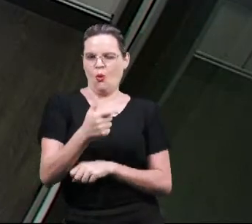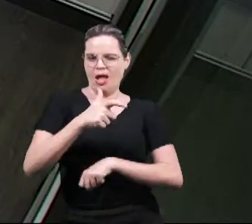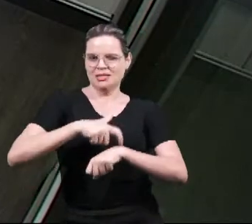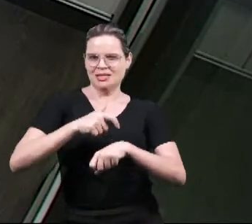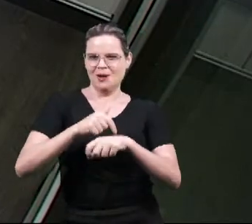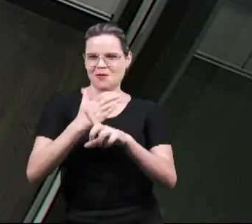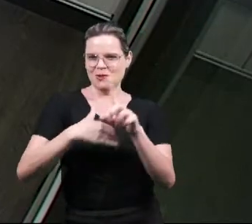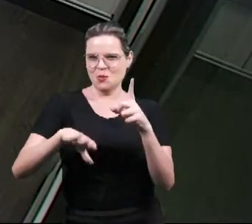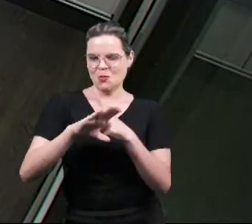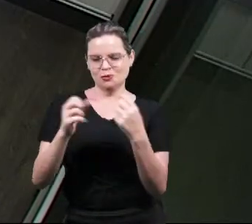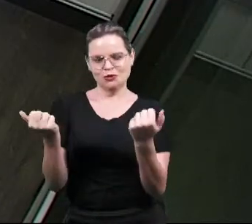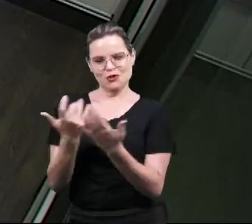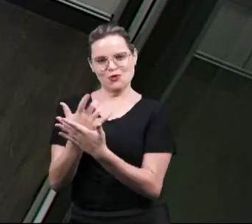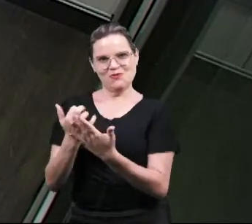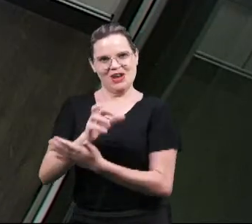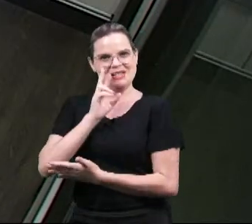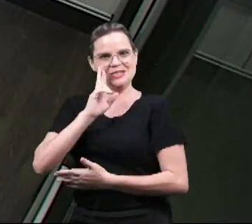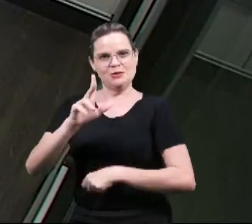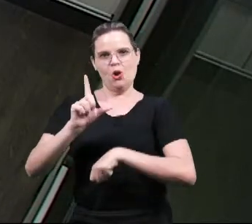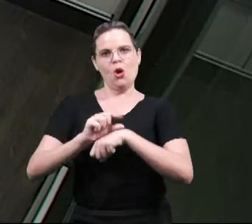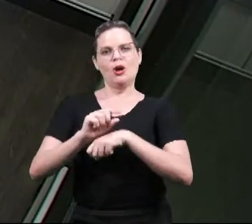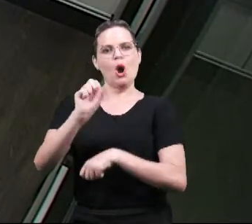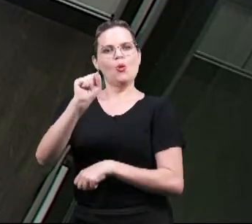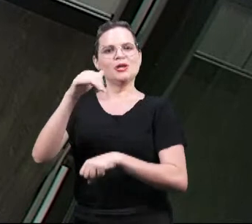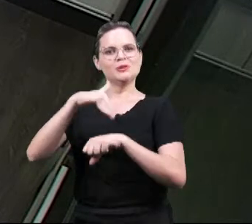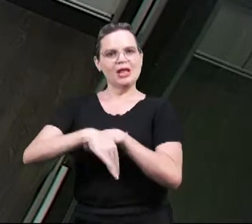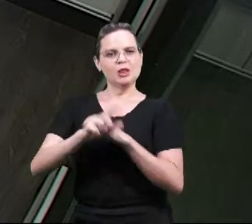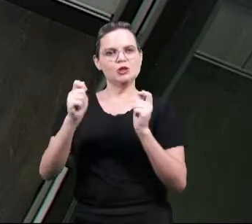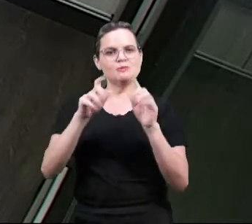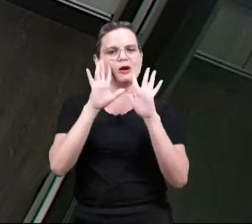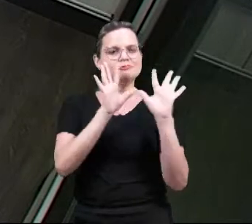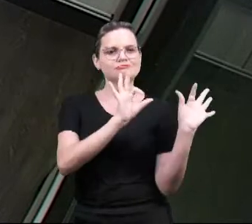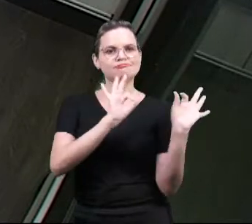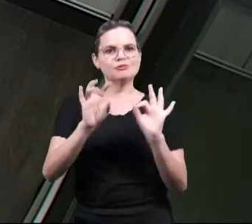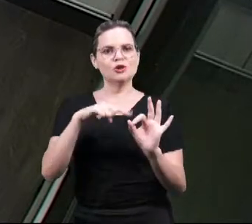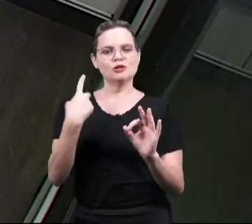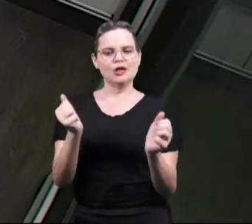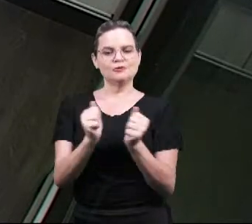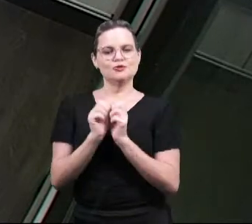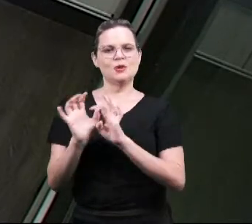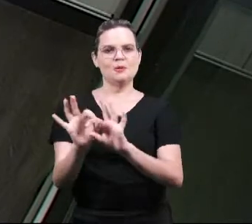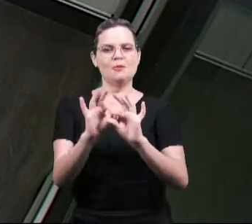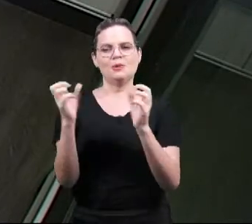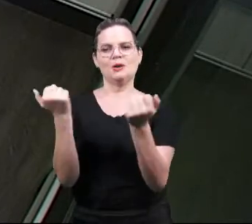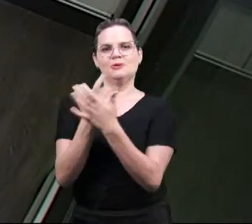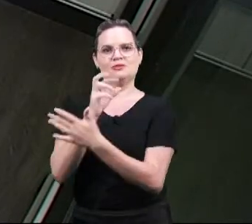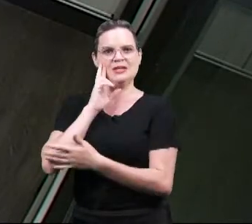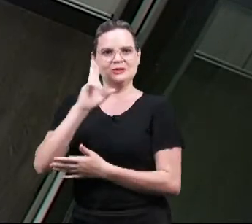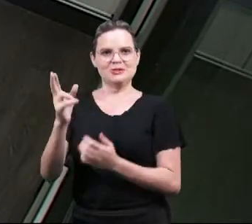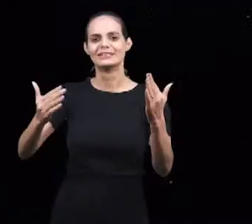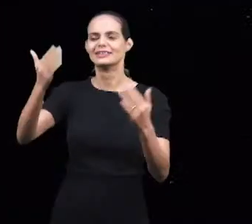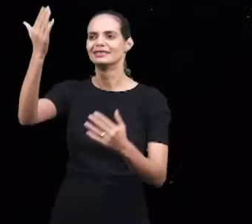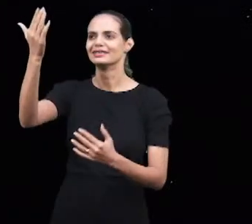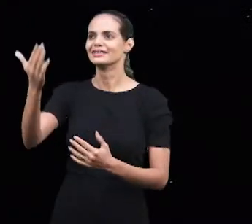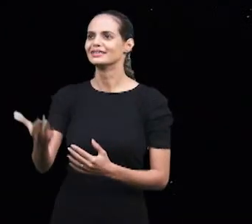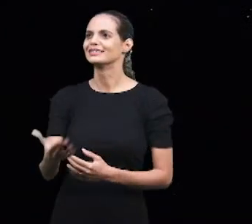glorificação às 8h da noite você vai acompanhar e estaremos glorificando juntos ao nome do Senhor. Um grande abraço.